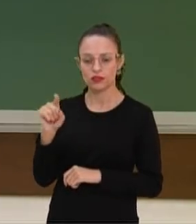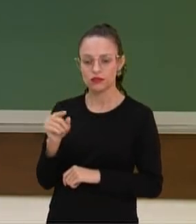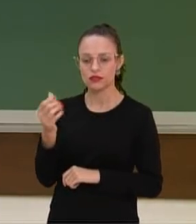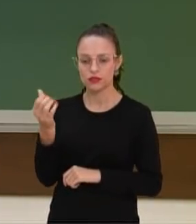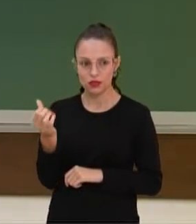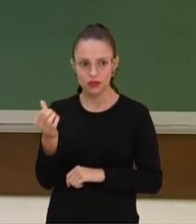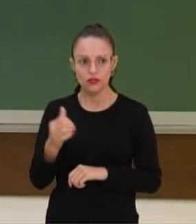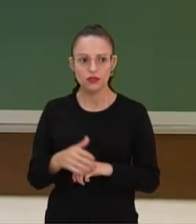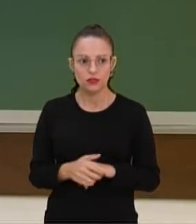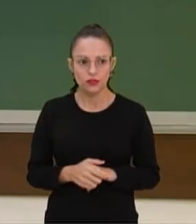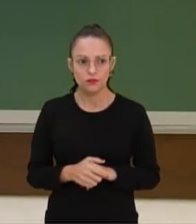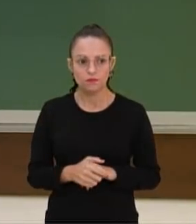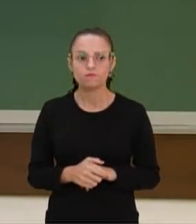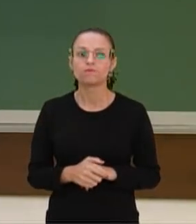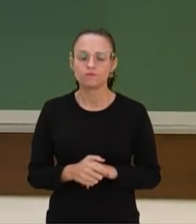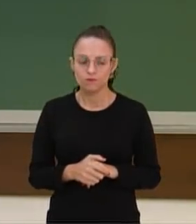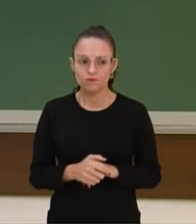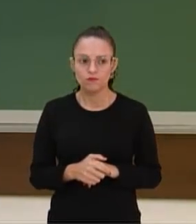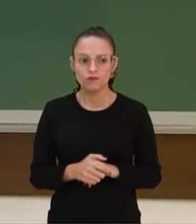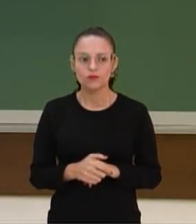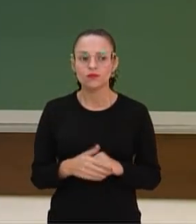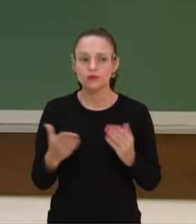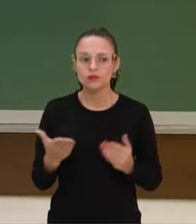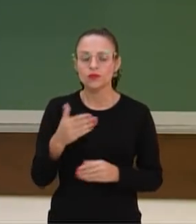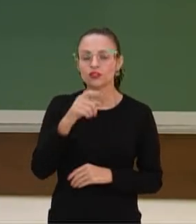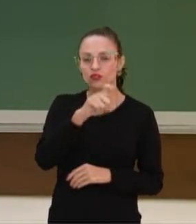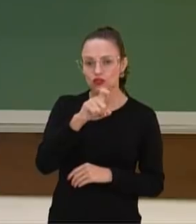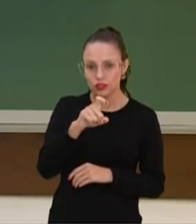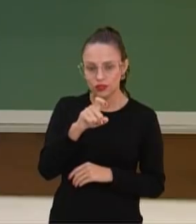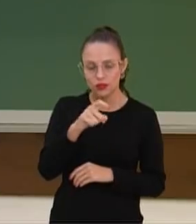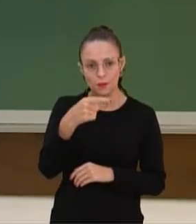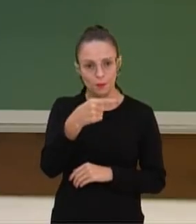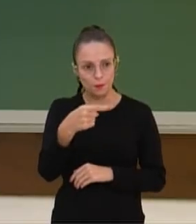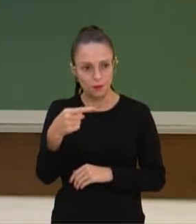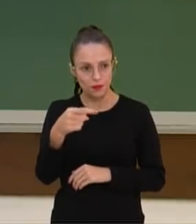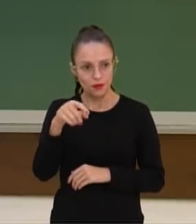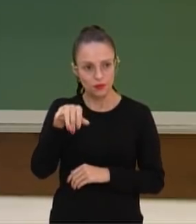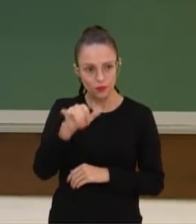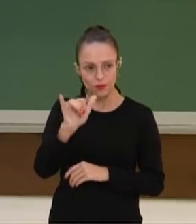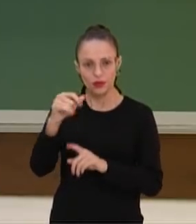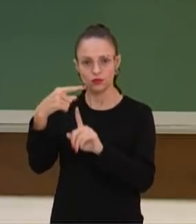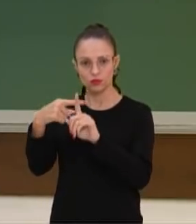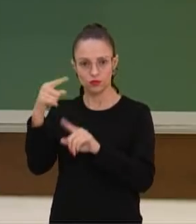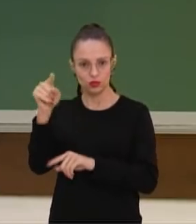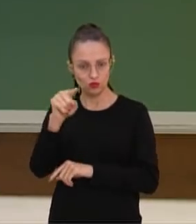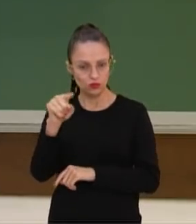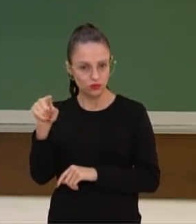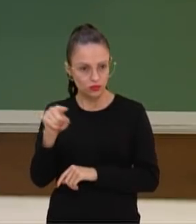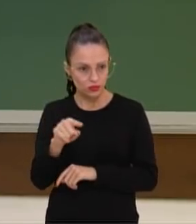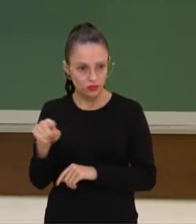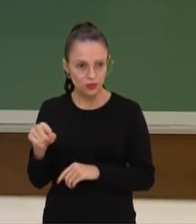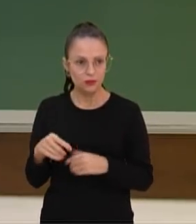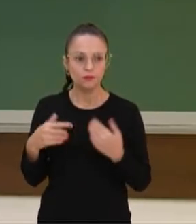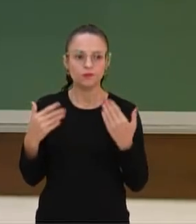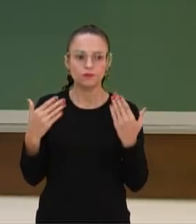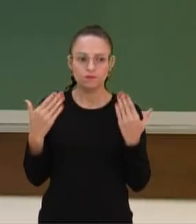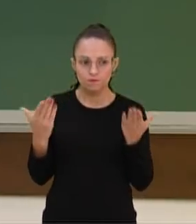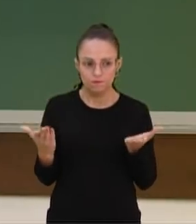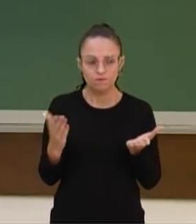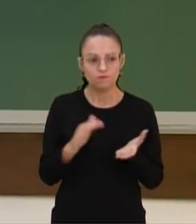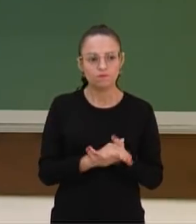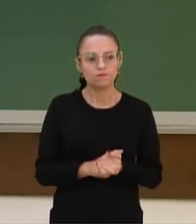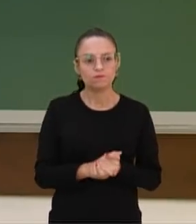professor. Bem, o exercício pediu o x menos o y mais o z. E de